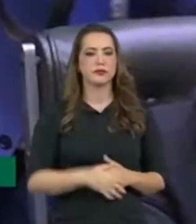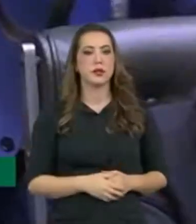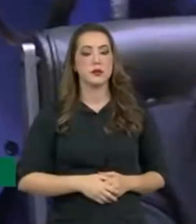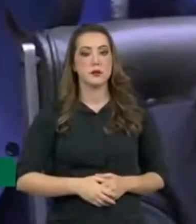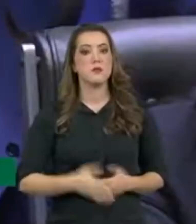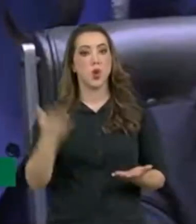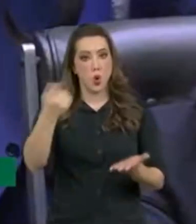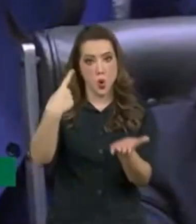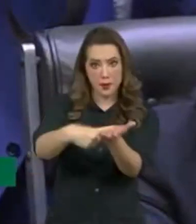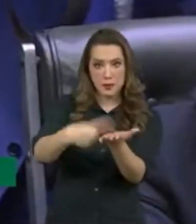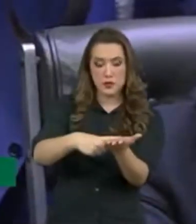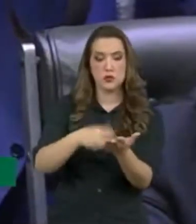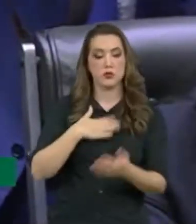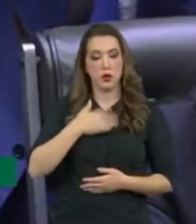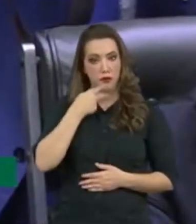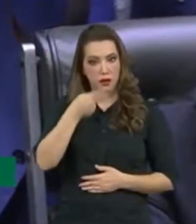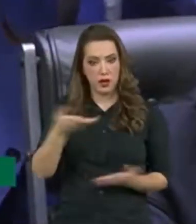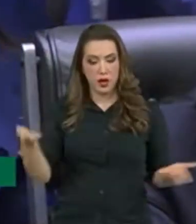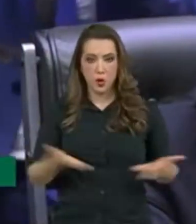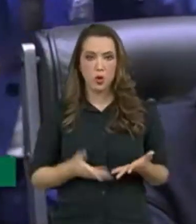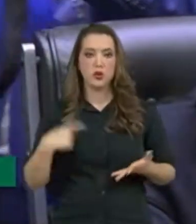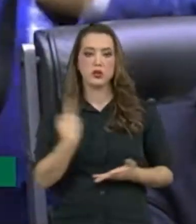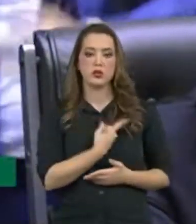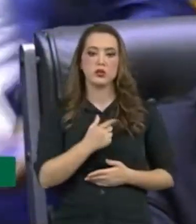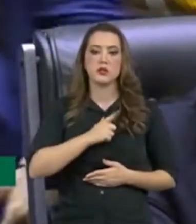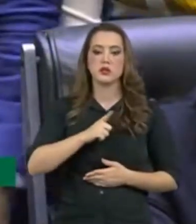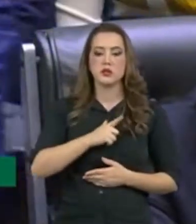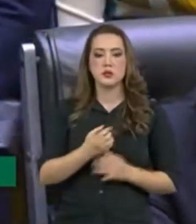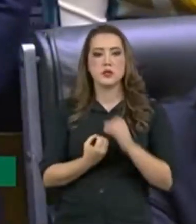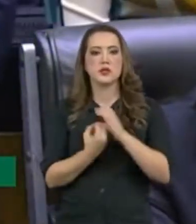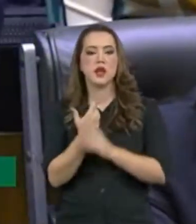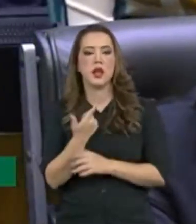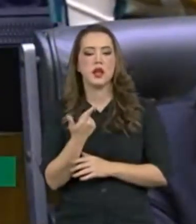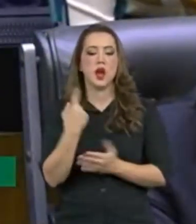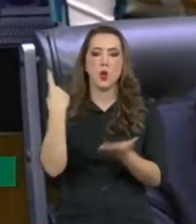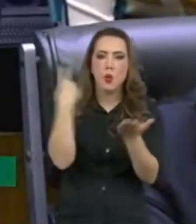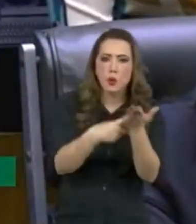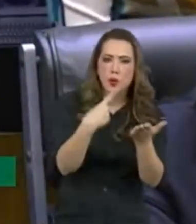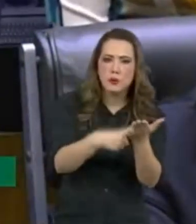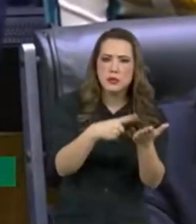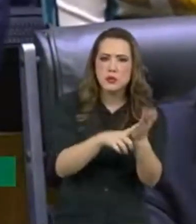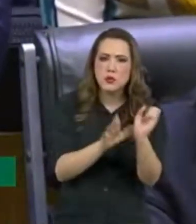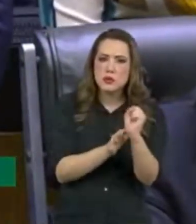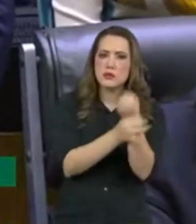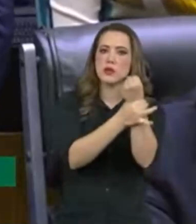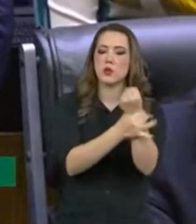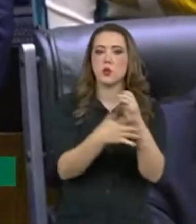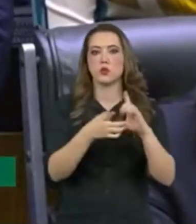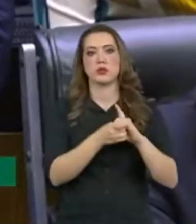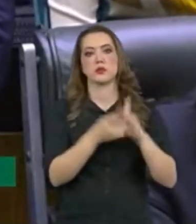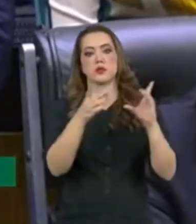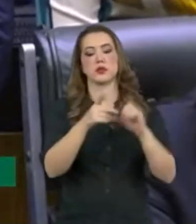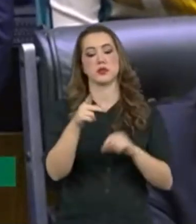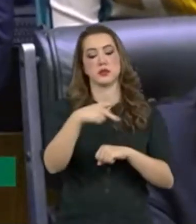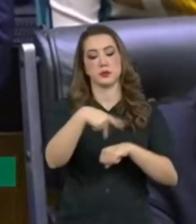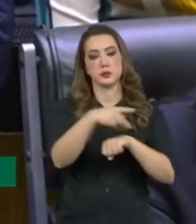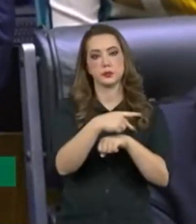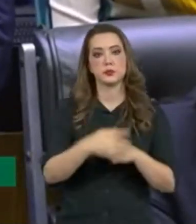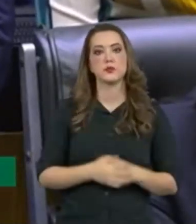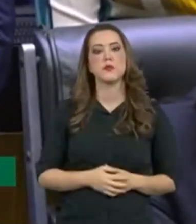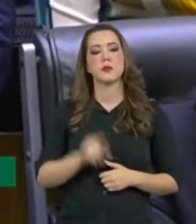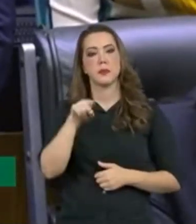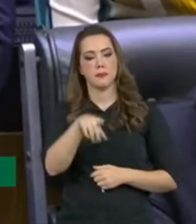Confirmar estas palavras, teremos de reconstruir em bases sólidas a democracia em nosso país.